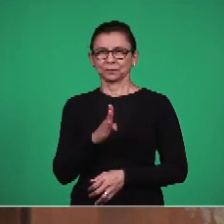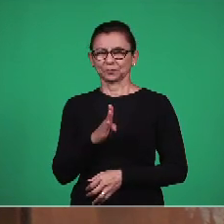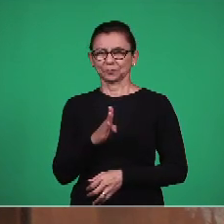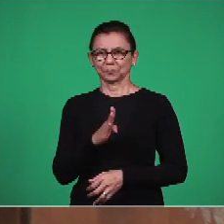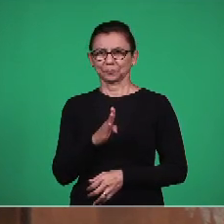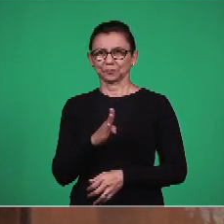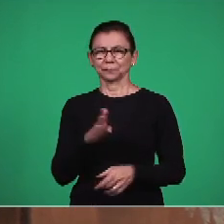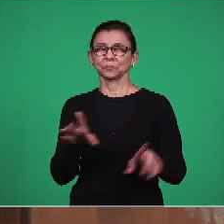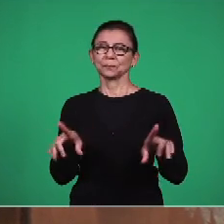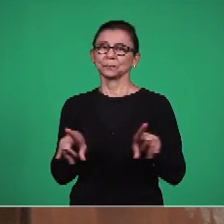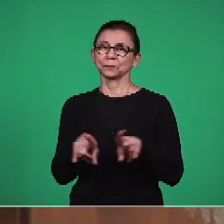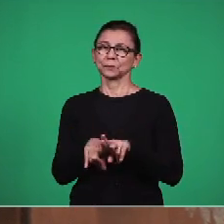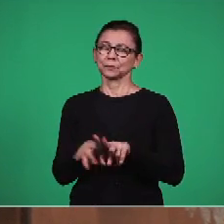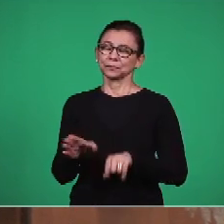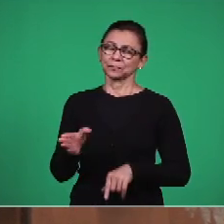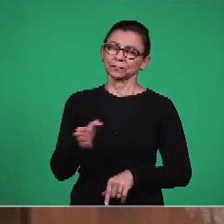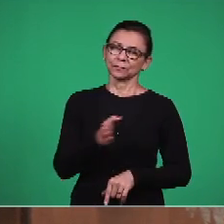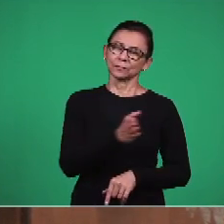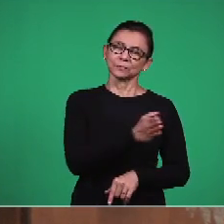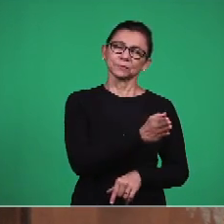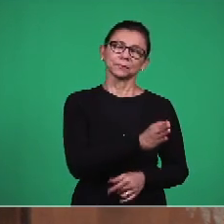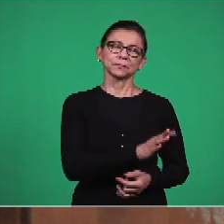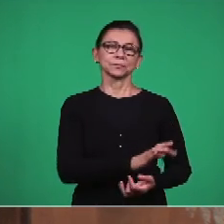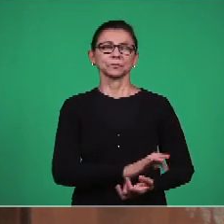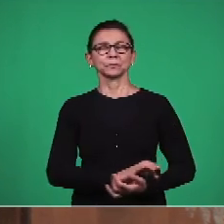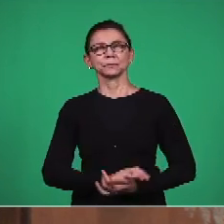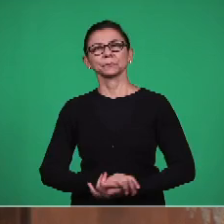Assim, meus irmãos, nós temos